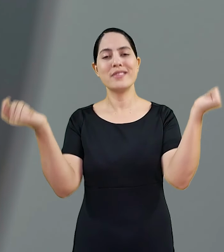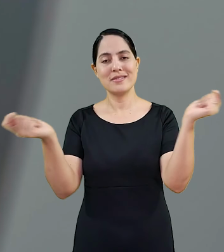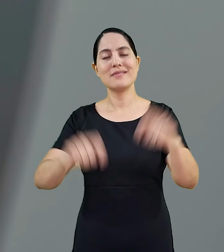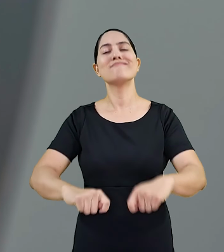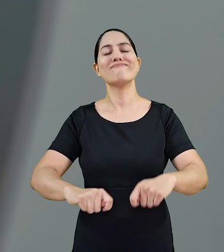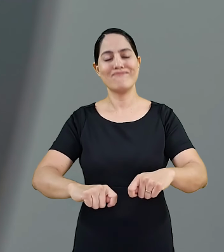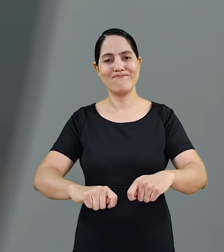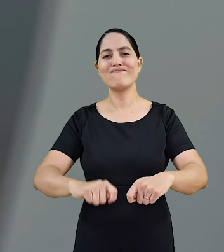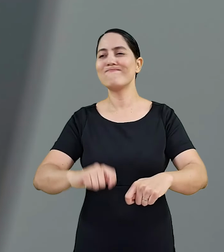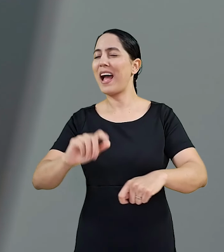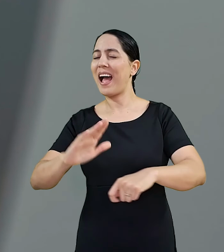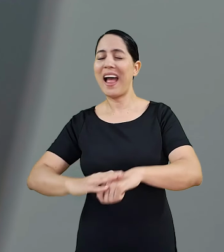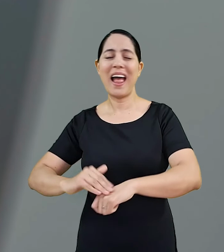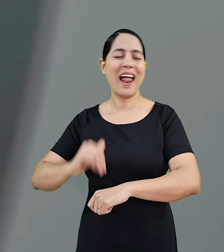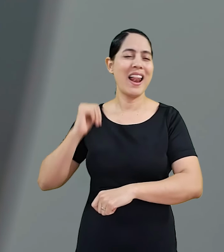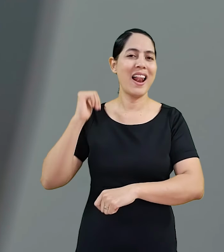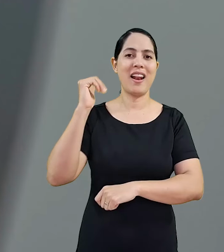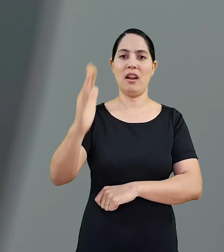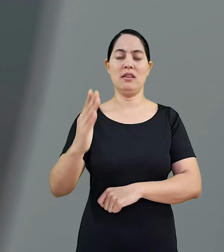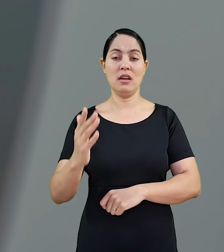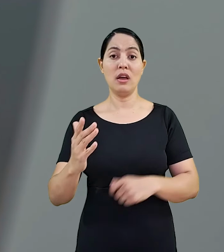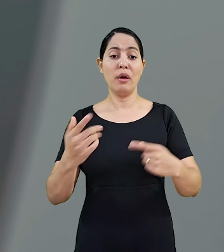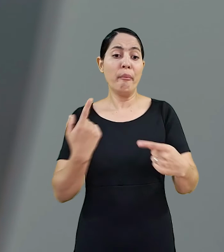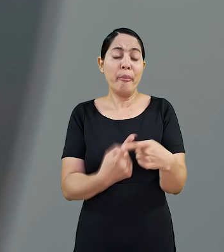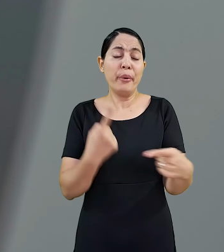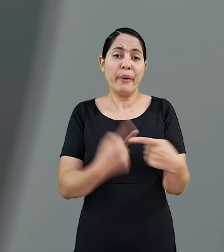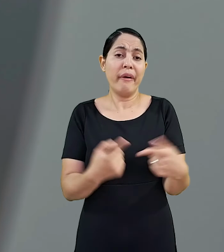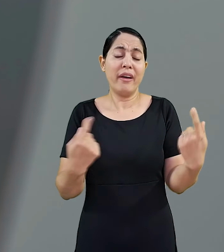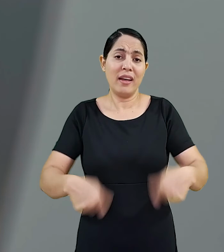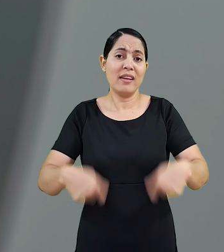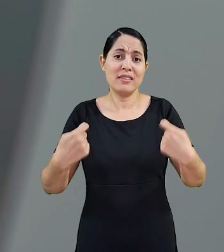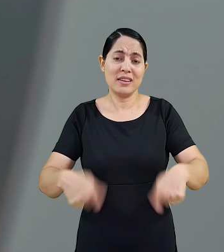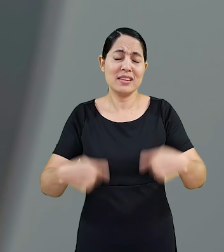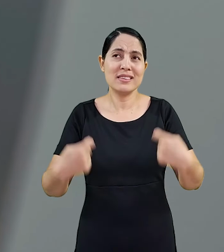ir além, talvez assim, buscar